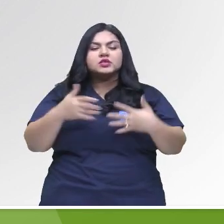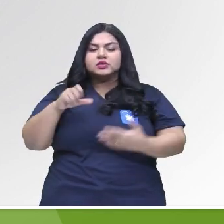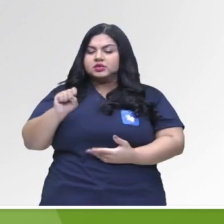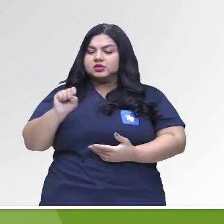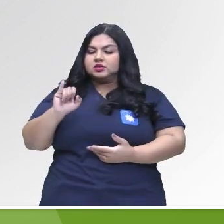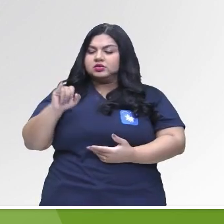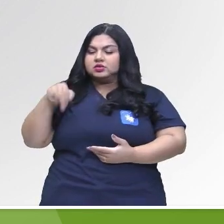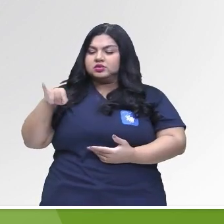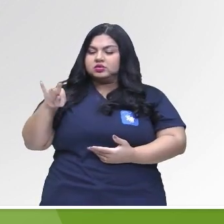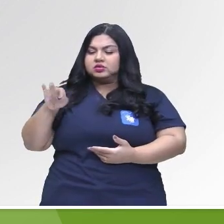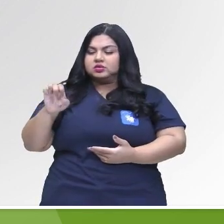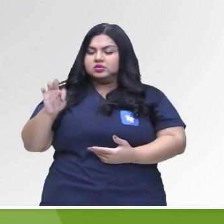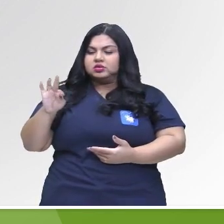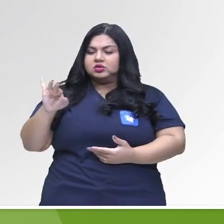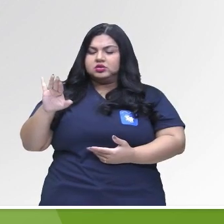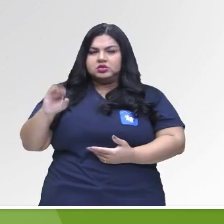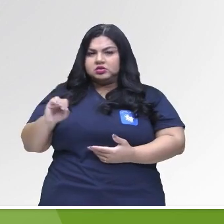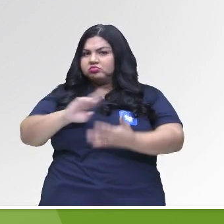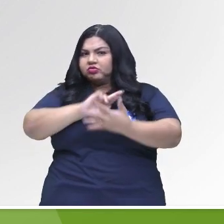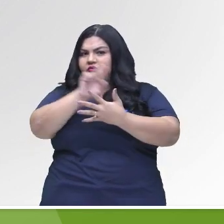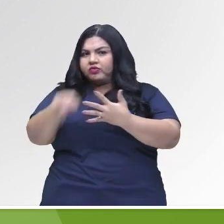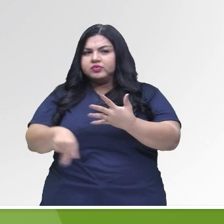sintéticos, e são muitos, gente. Vamos lá.